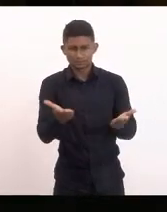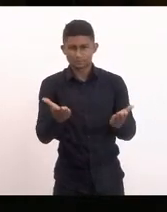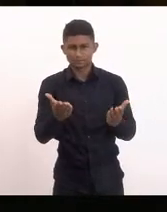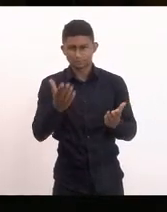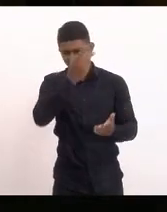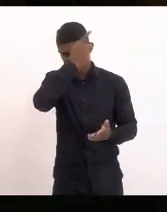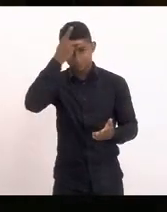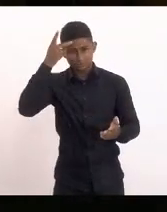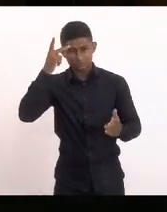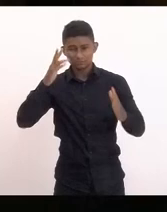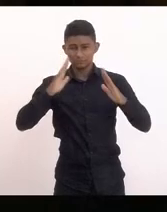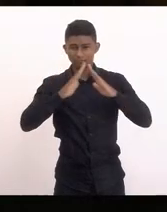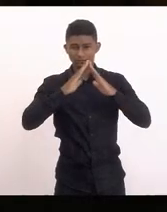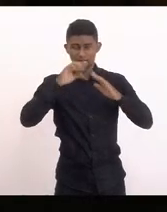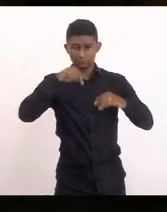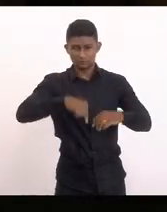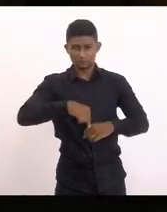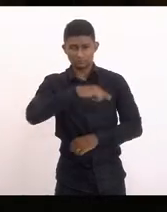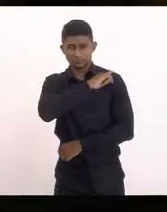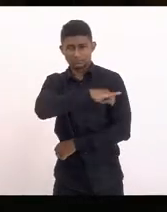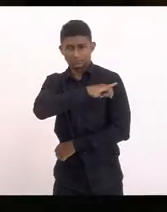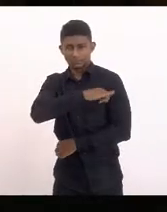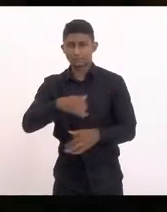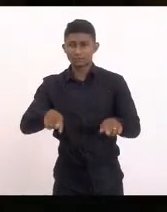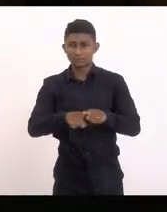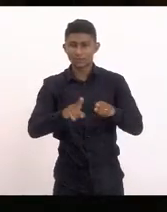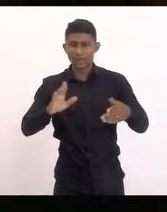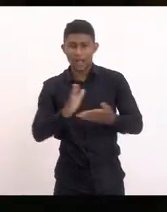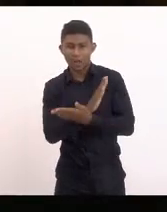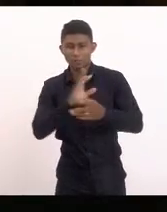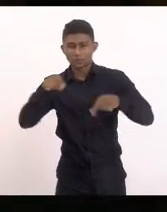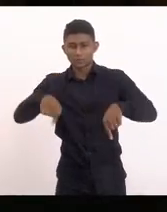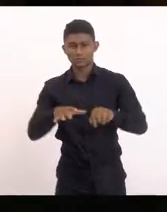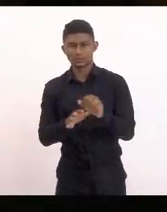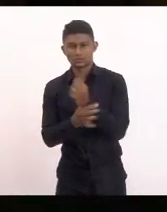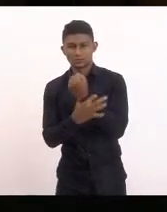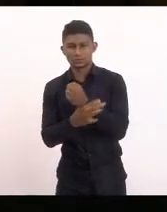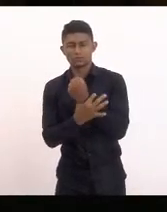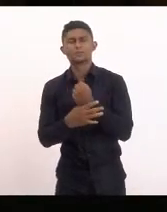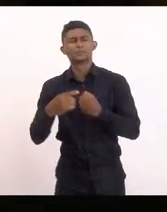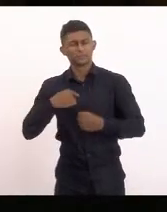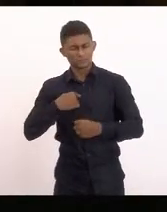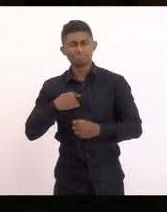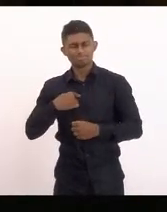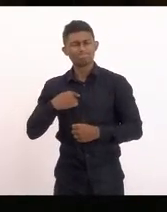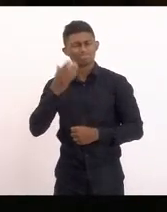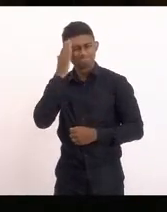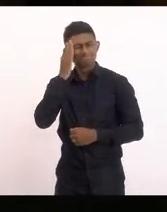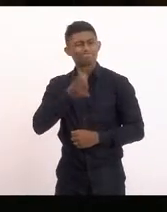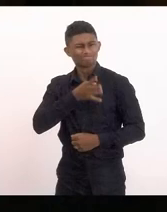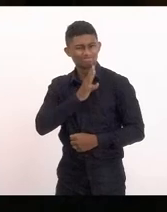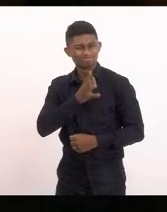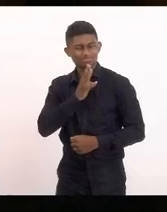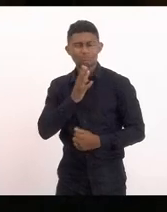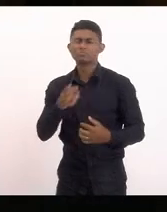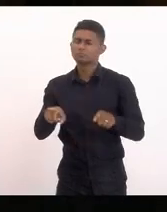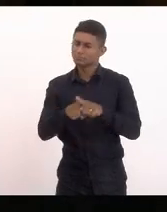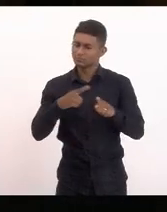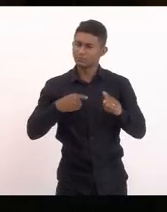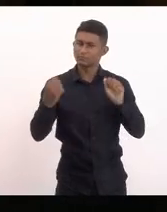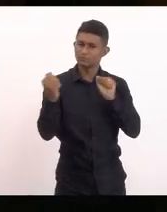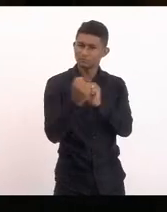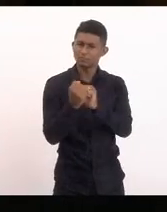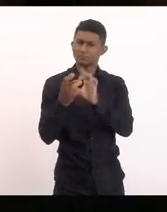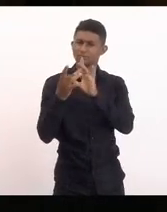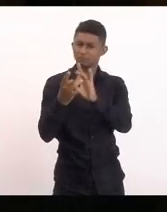sobretudo as nossas forças de segurança, quem tenho um apreço enorme e com quem estarei sempre